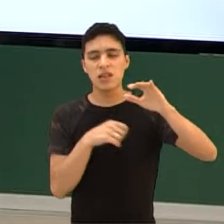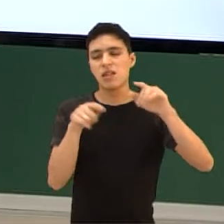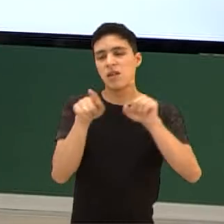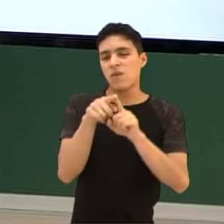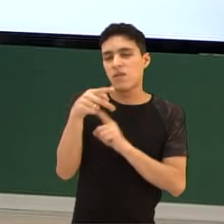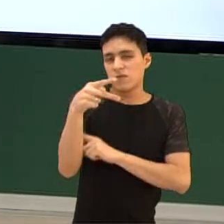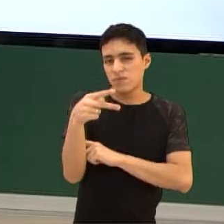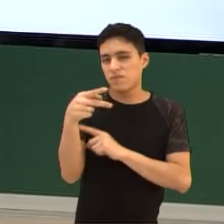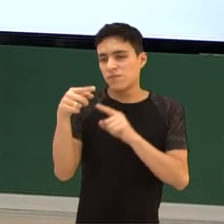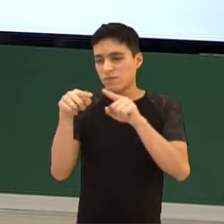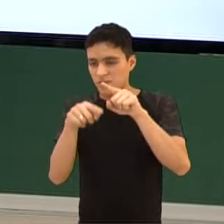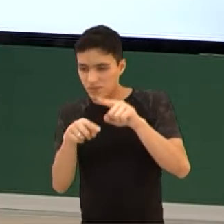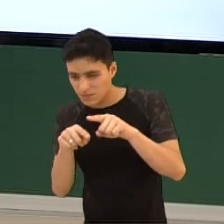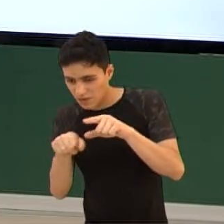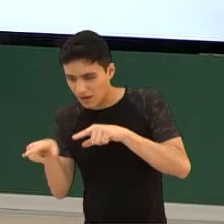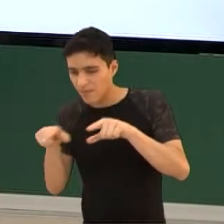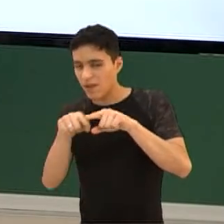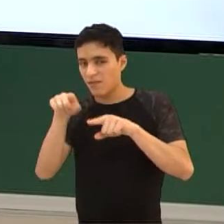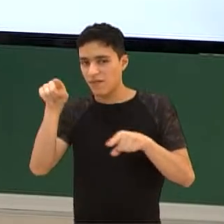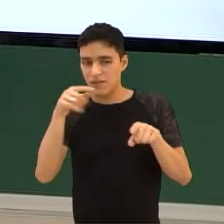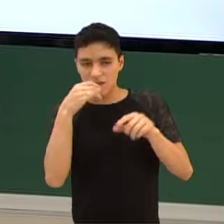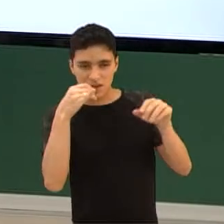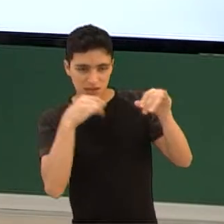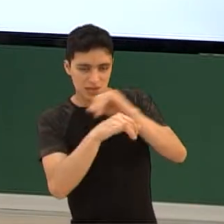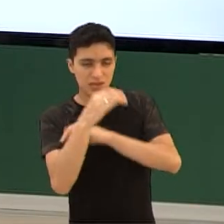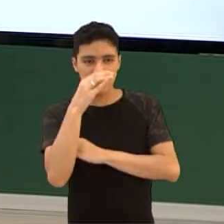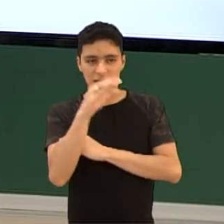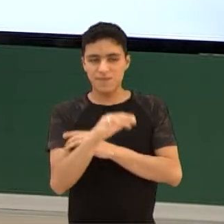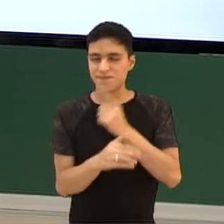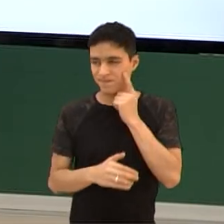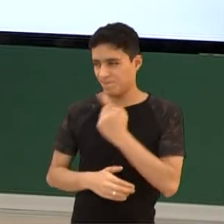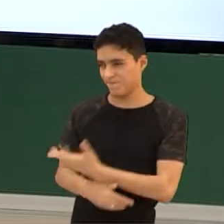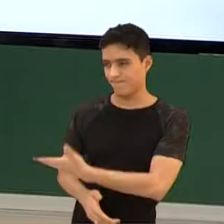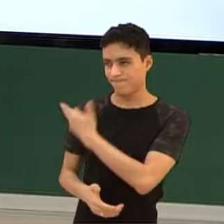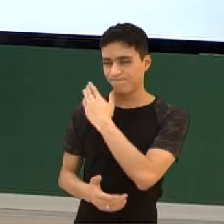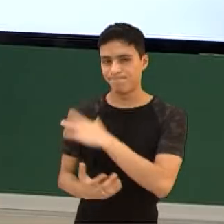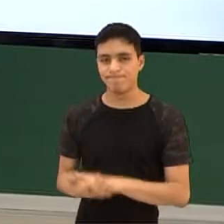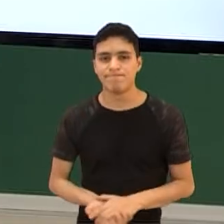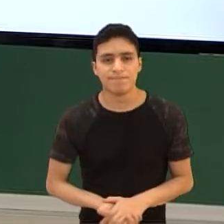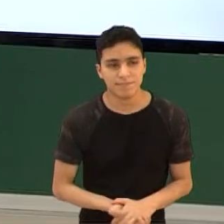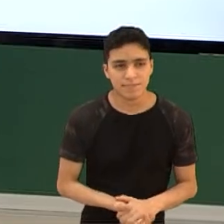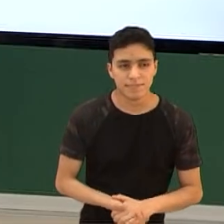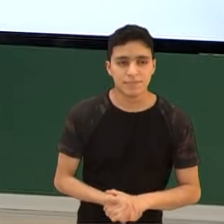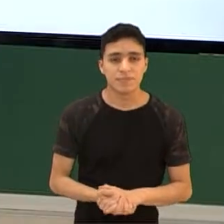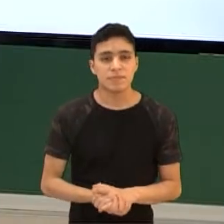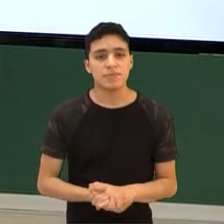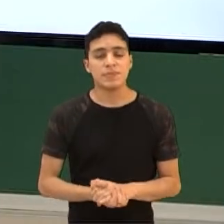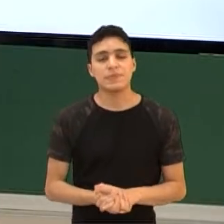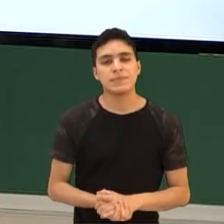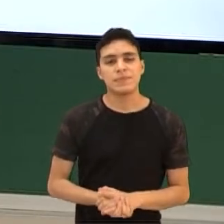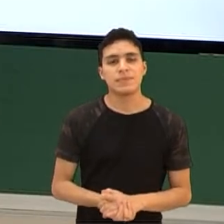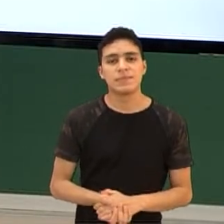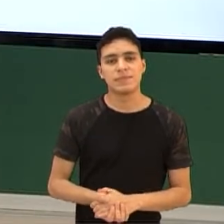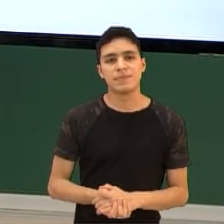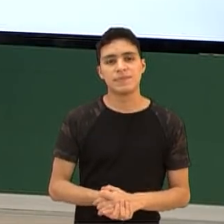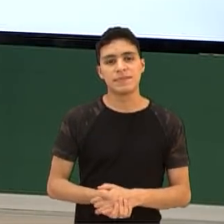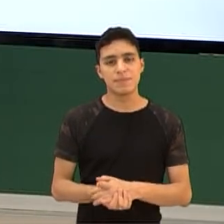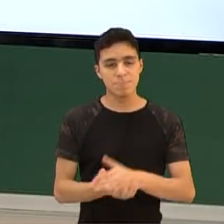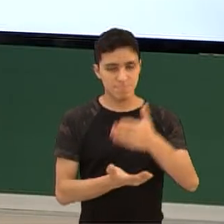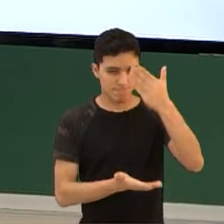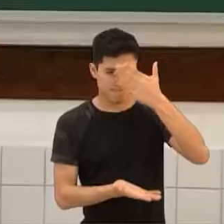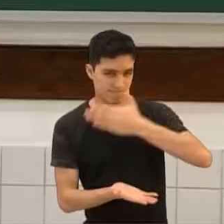variação da energia cinética, ou seja, energia cinética final menos energia cinética inicial, certo? Então, vamos